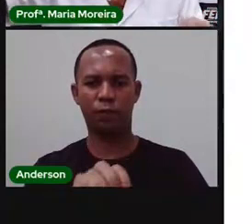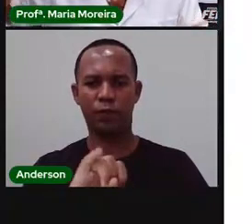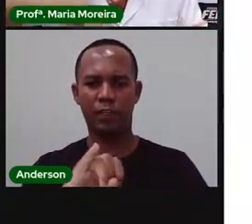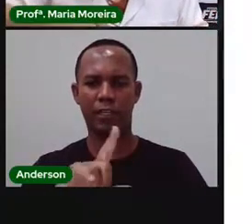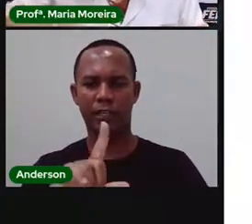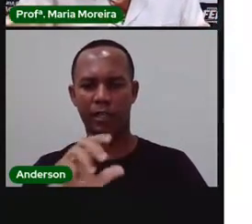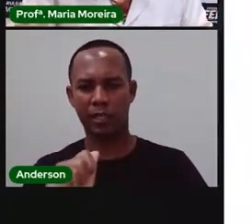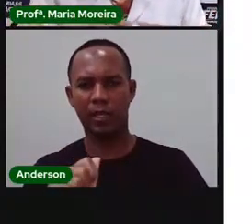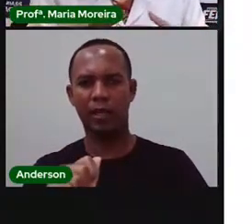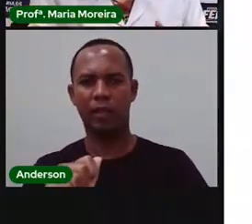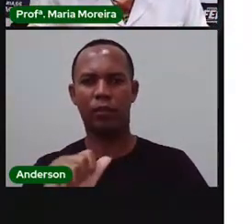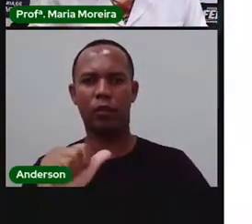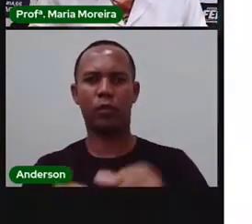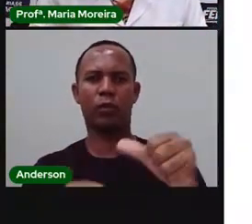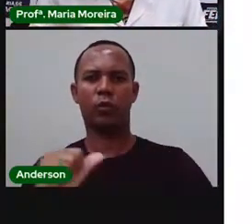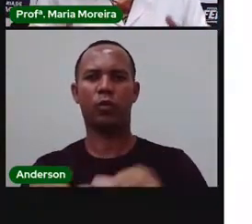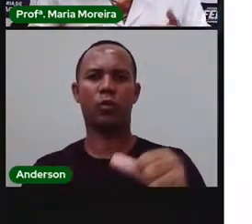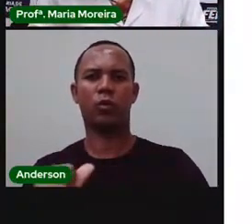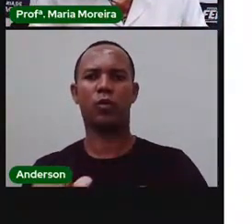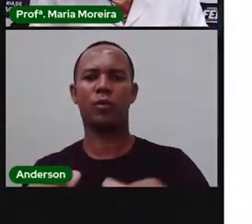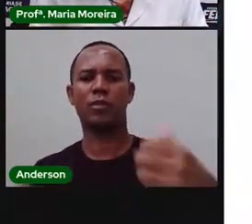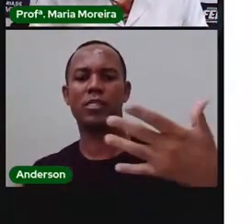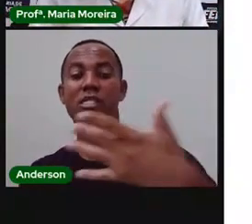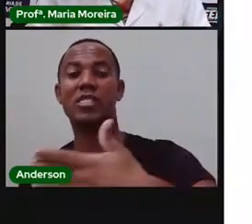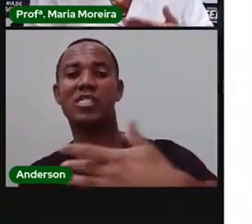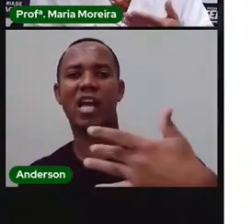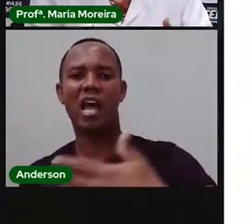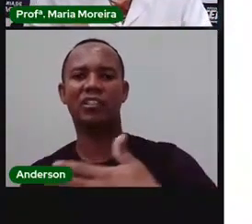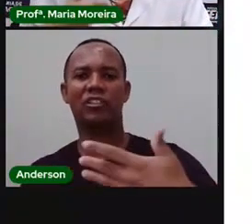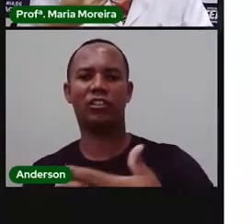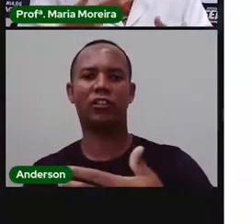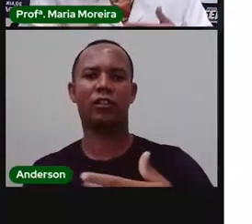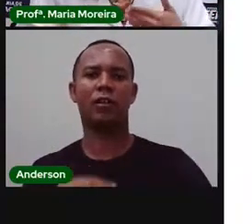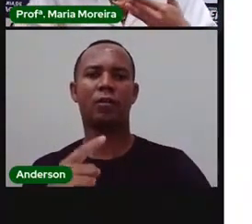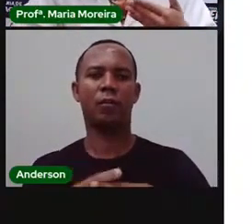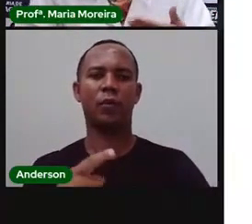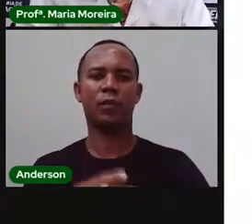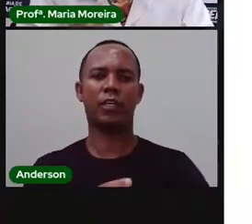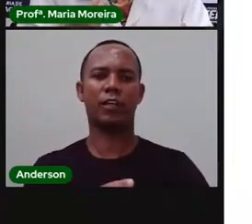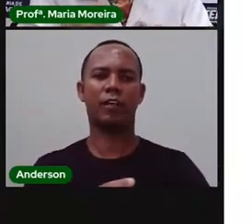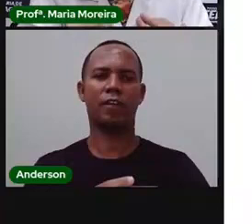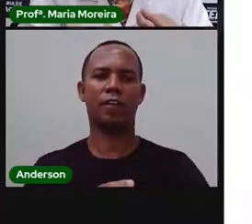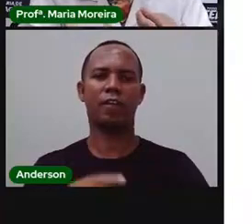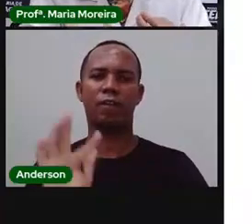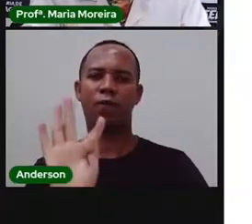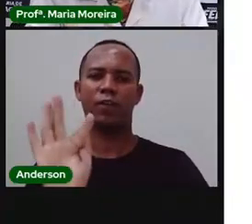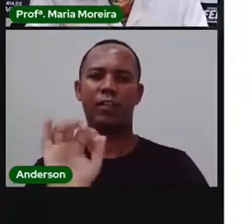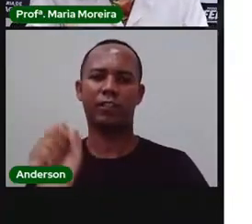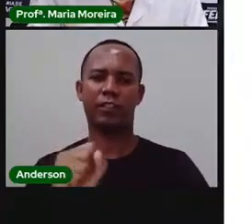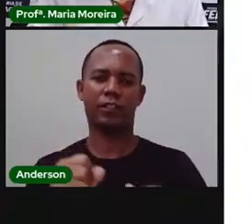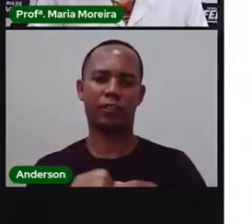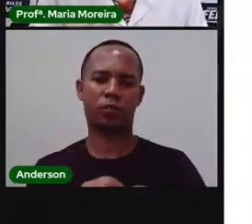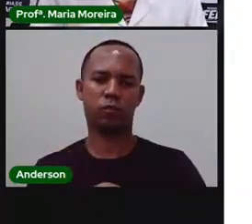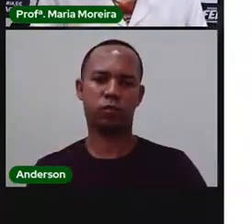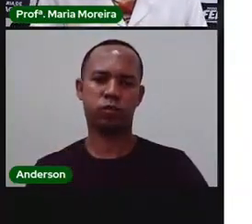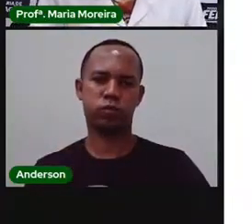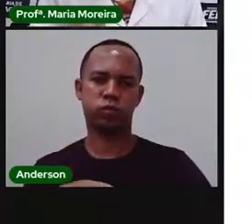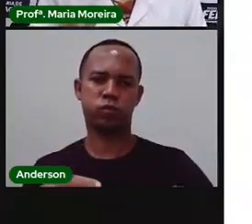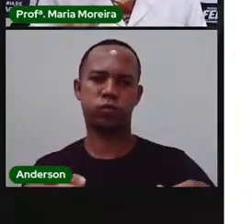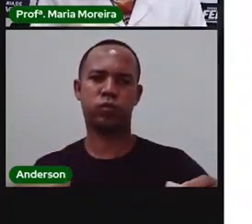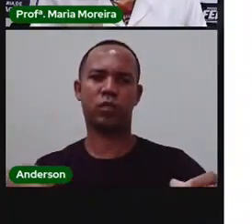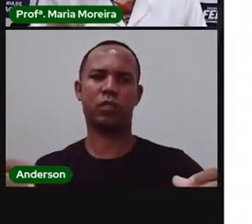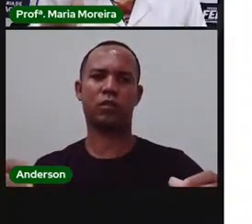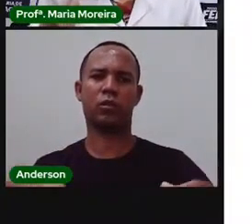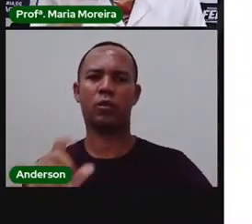ser cidade. E essa evolução acontece por quê? Porque Feira ela vai crescendo com o nome